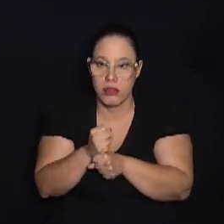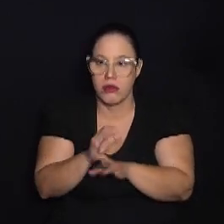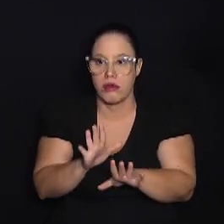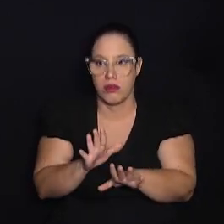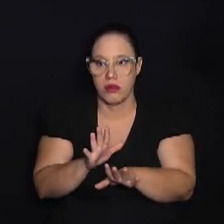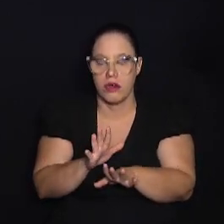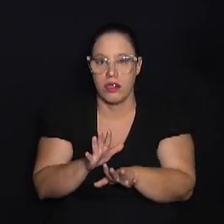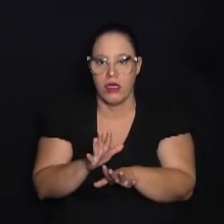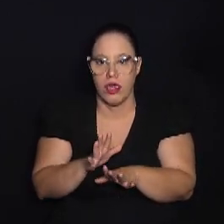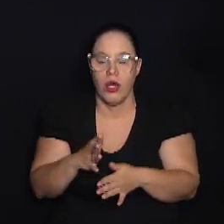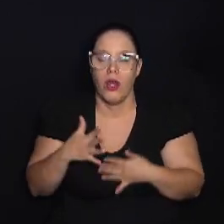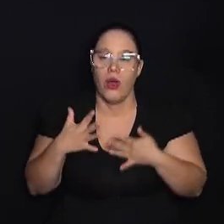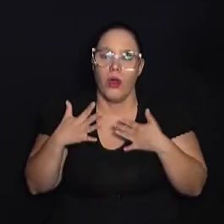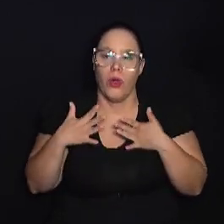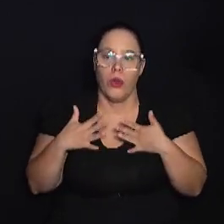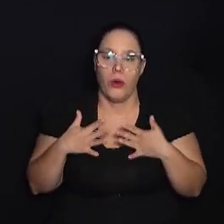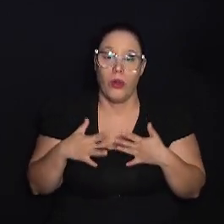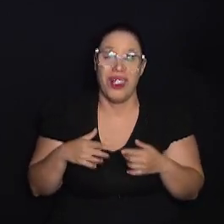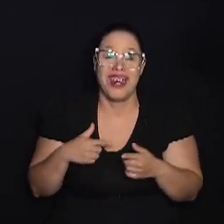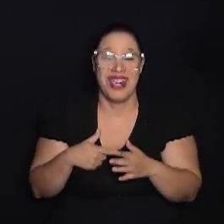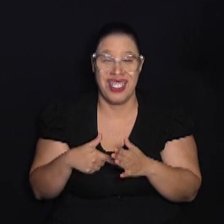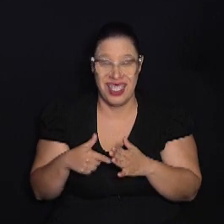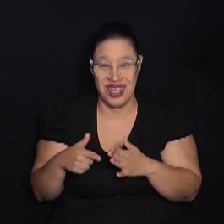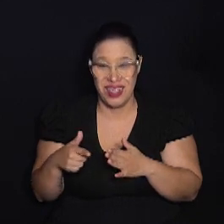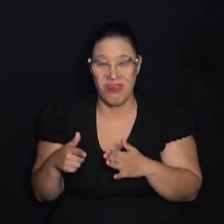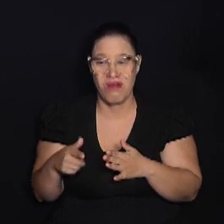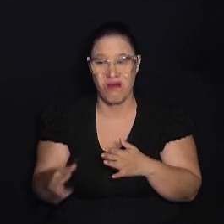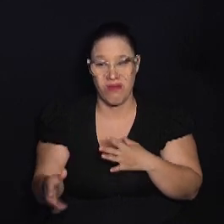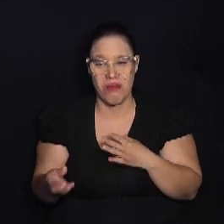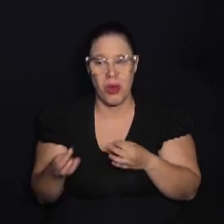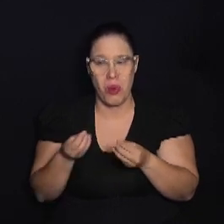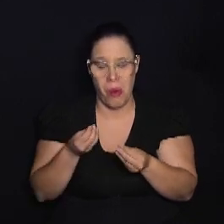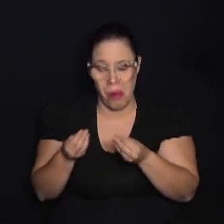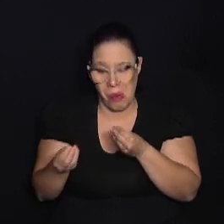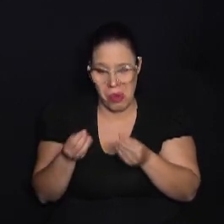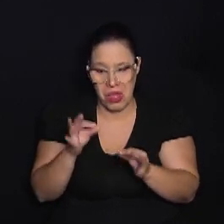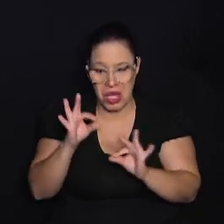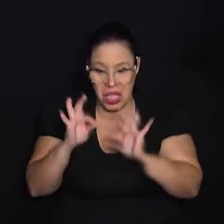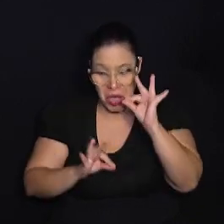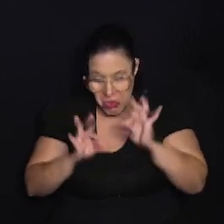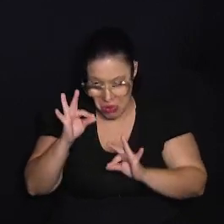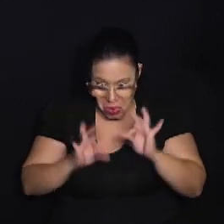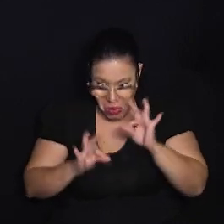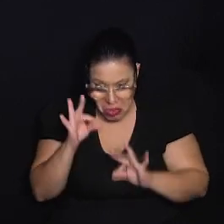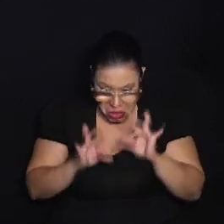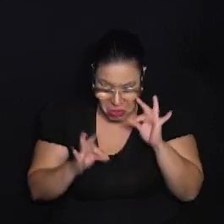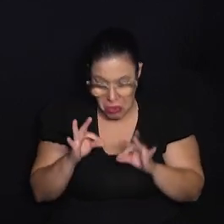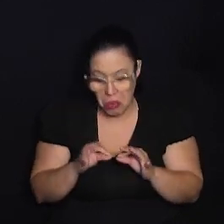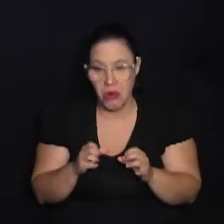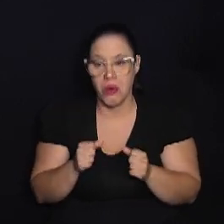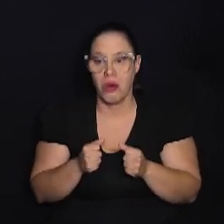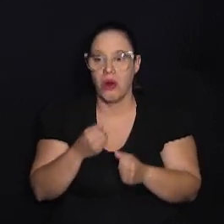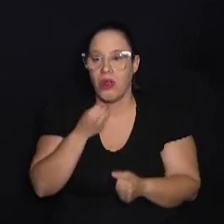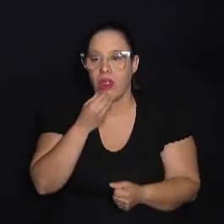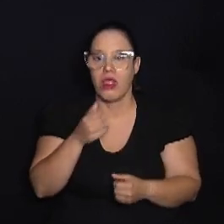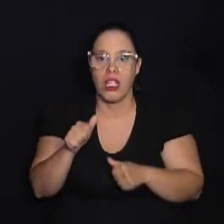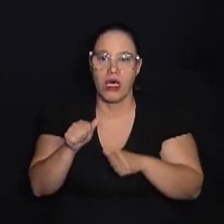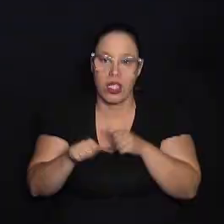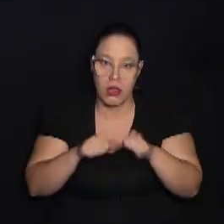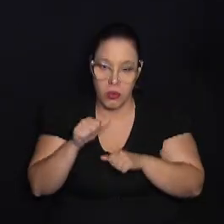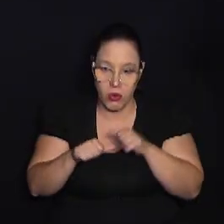rotina, principalmente os 2 primeiros anos. Então, no começo, a gente pede retornos a cada 3 meses, porque esses pacientes já tratados têm um